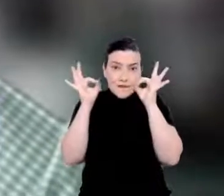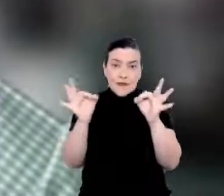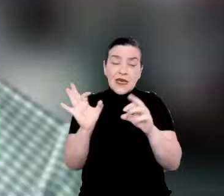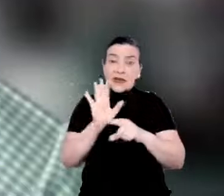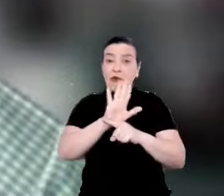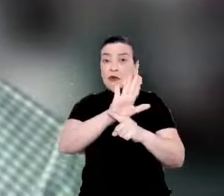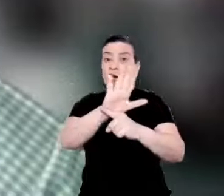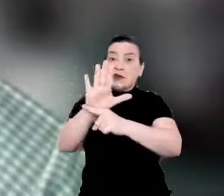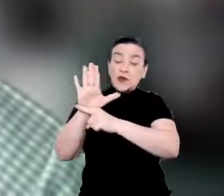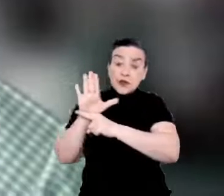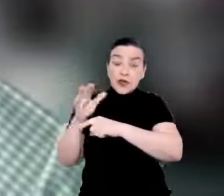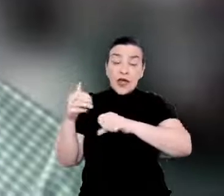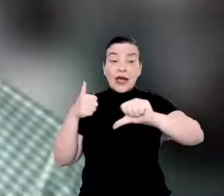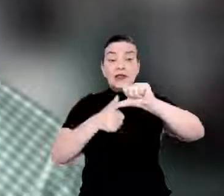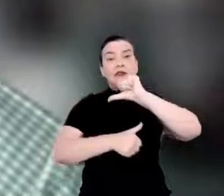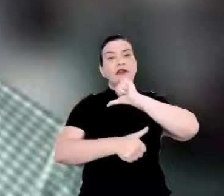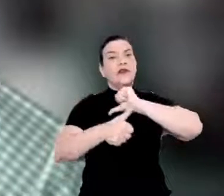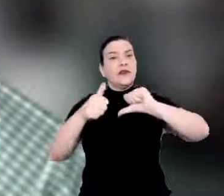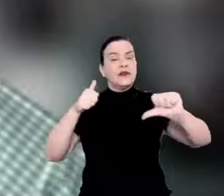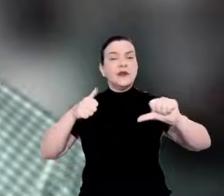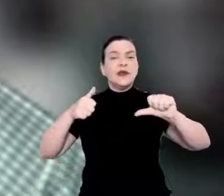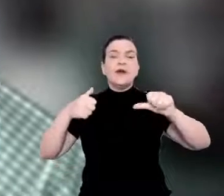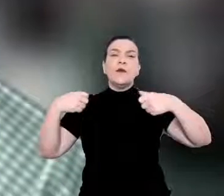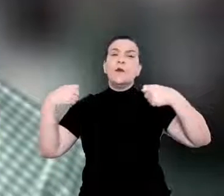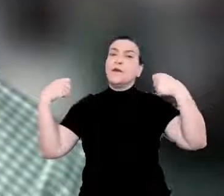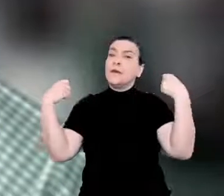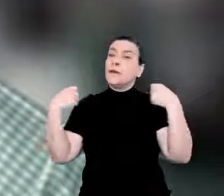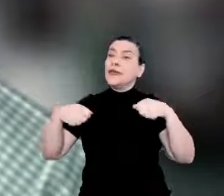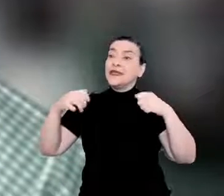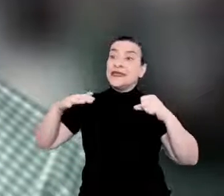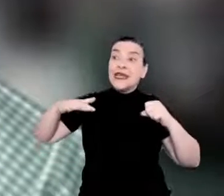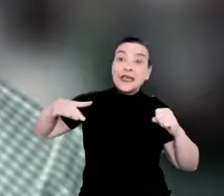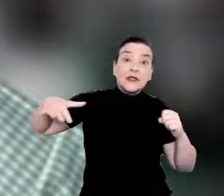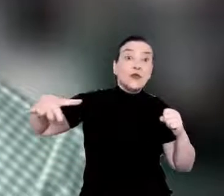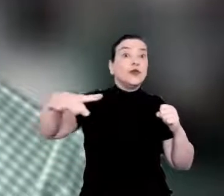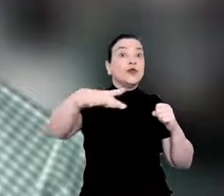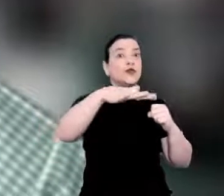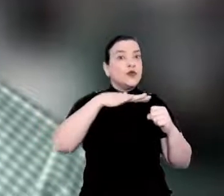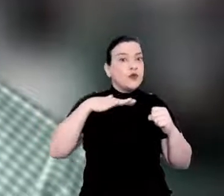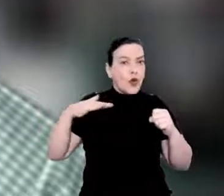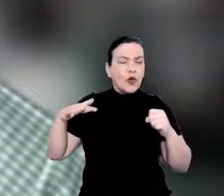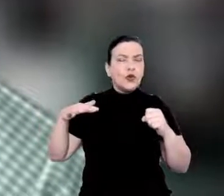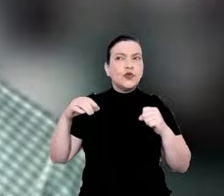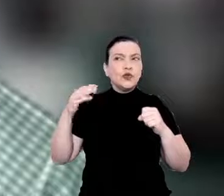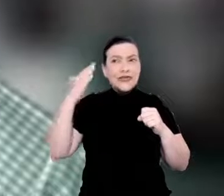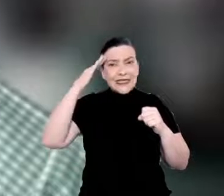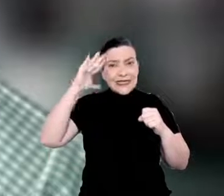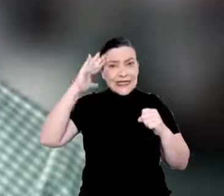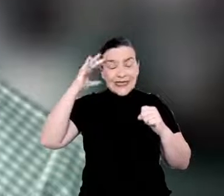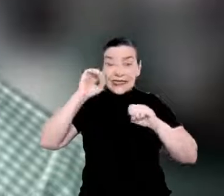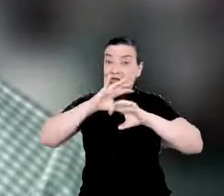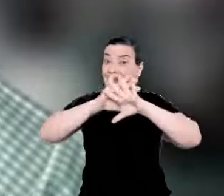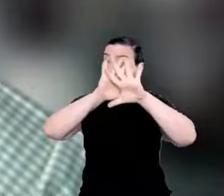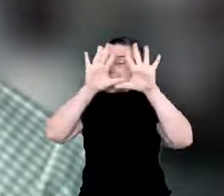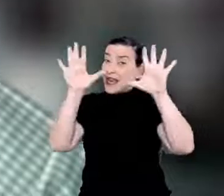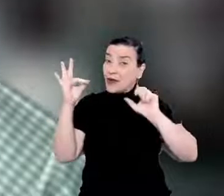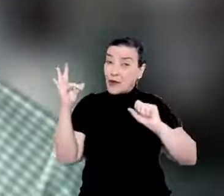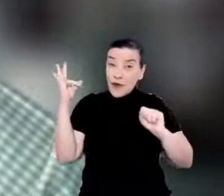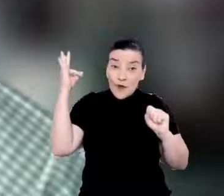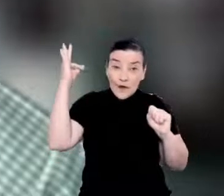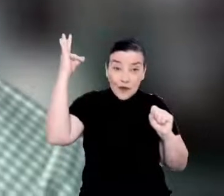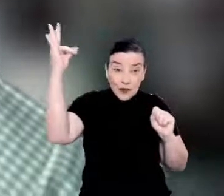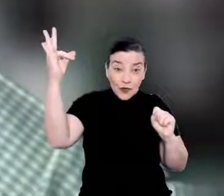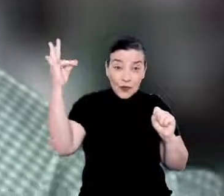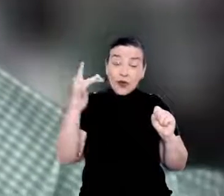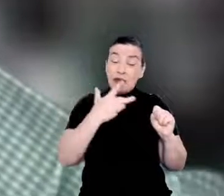de um ecossistema, seriam todas as partes terem plena consciência que nós não sobreviveremos de forma saudável,